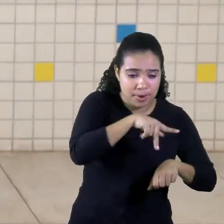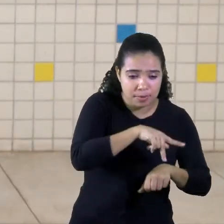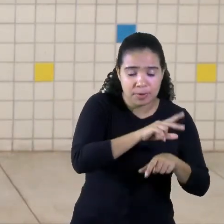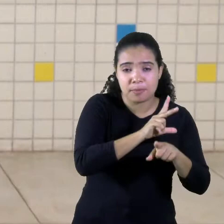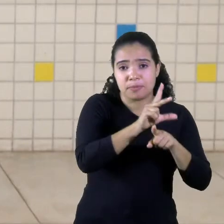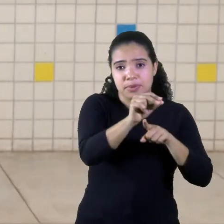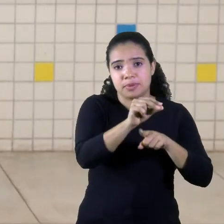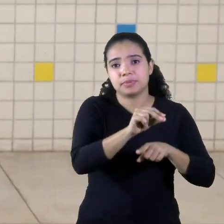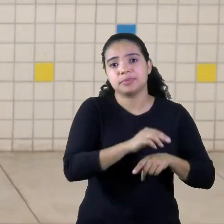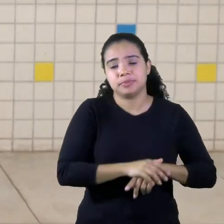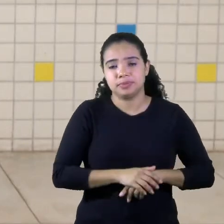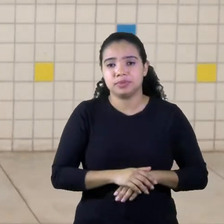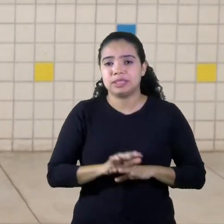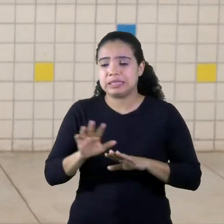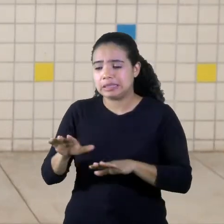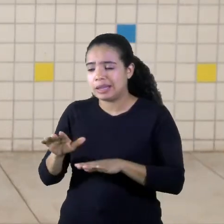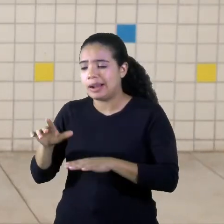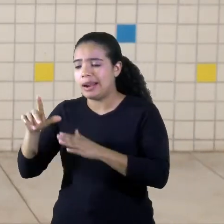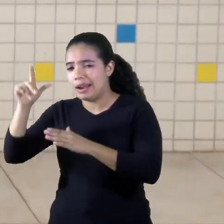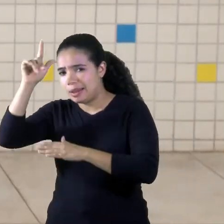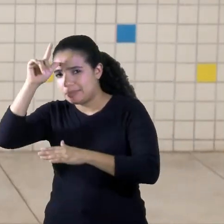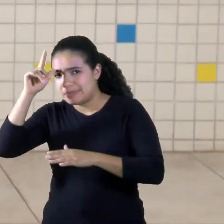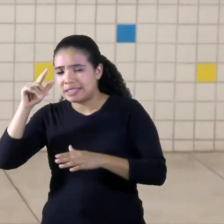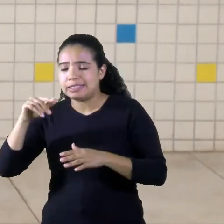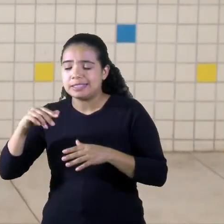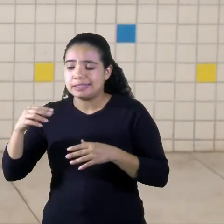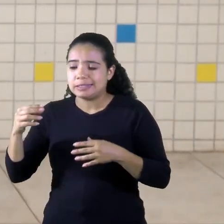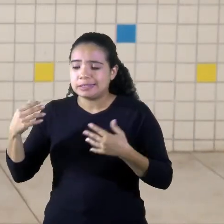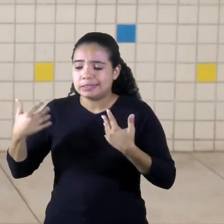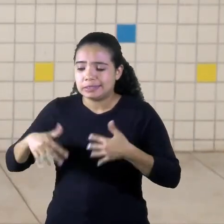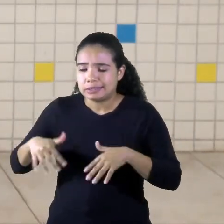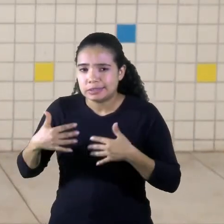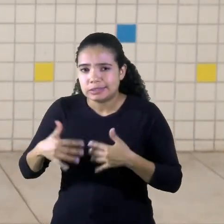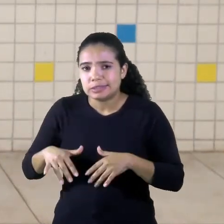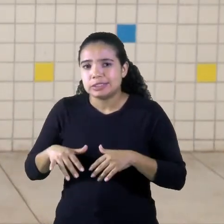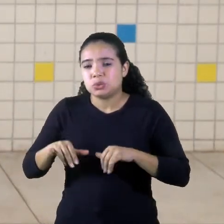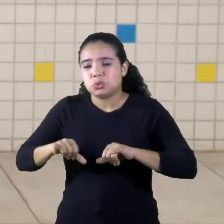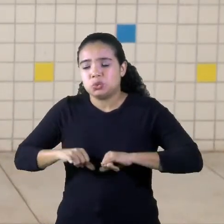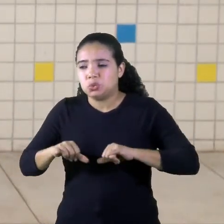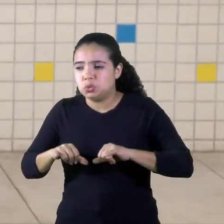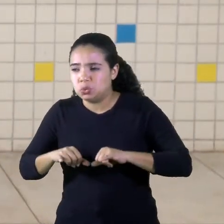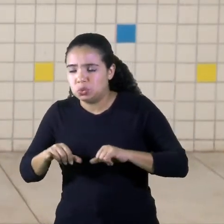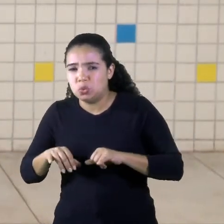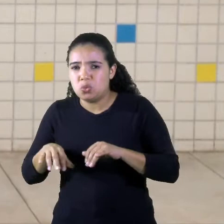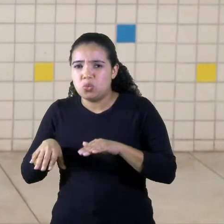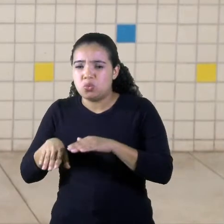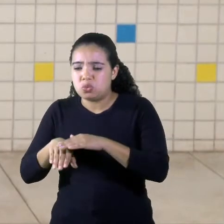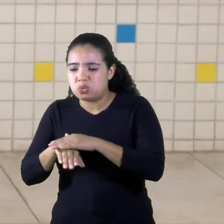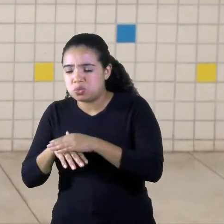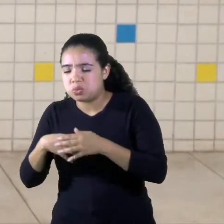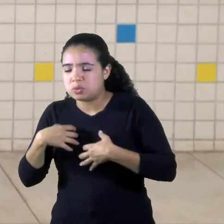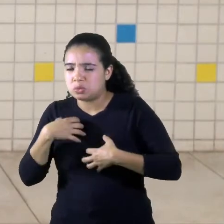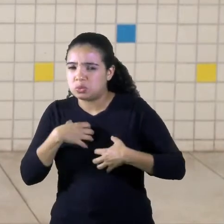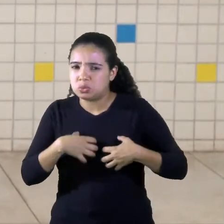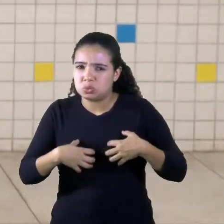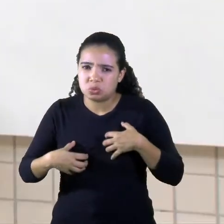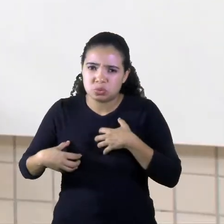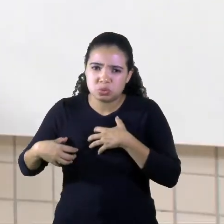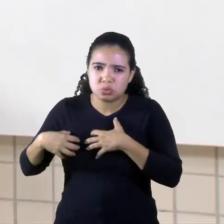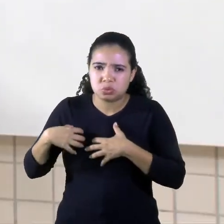alemão ficasse fragilizado. O povo na Alemanha estava com um sentimento